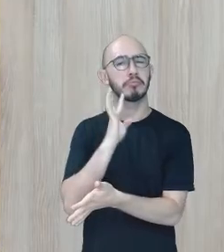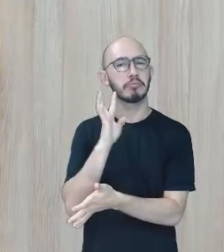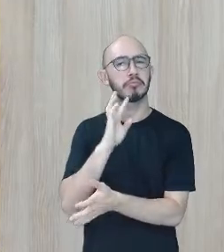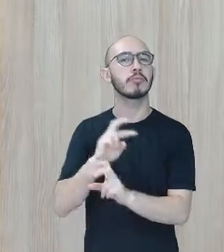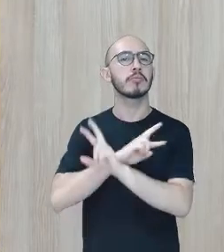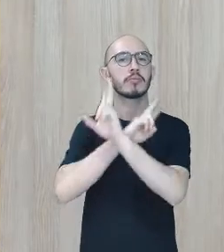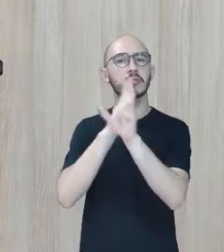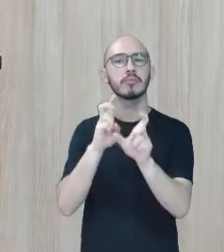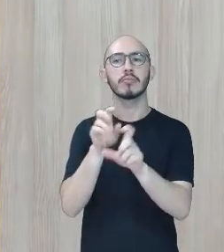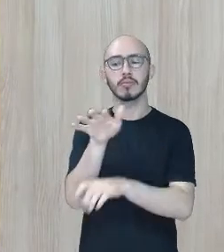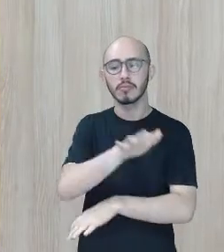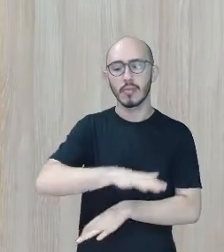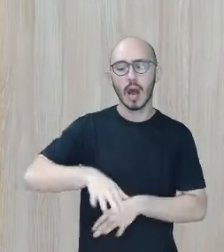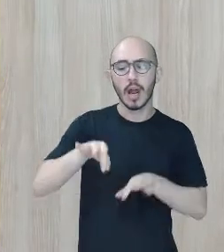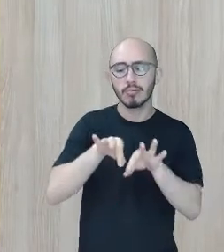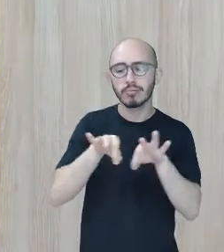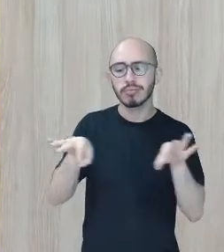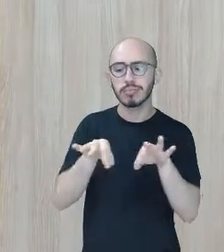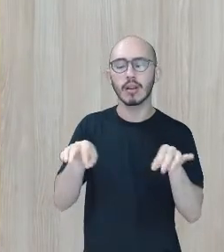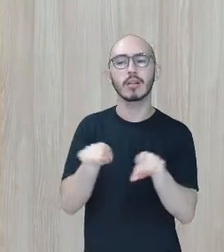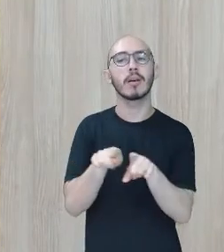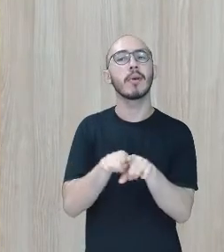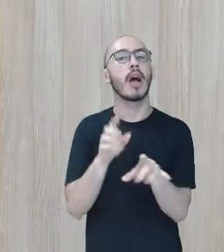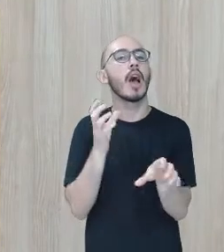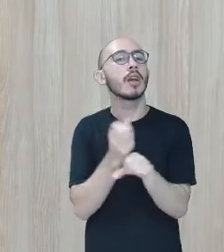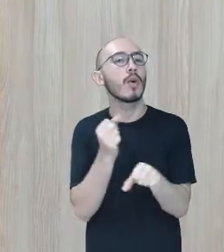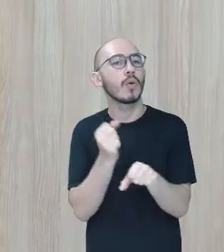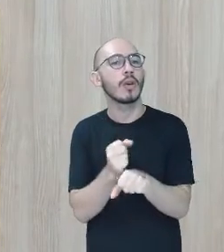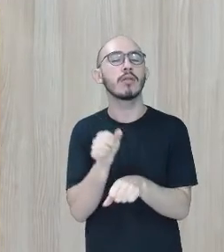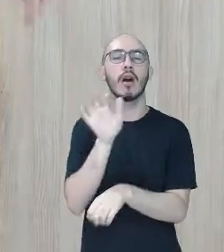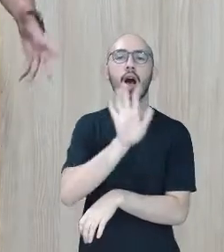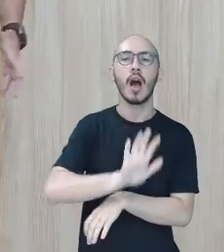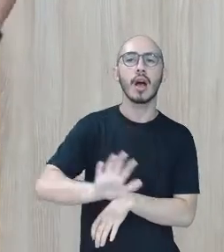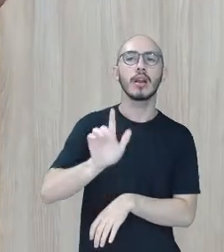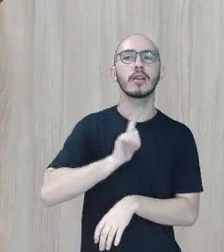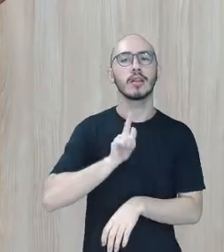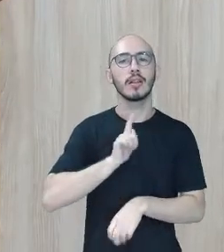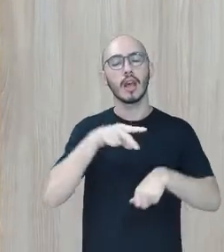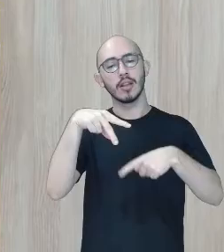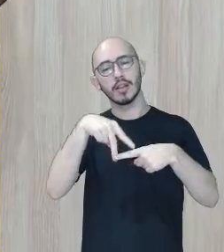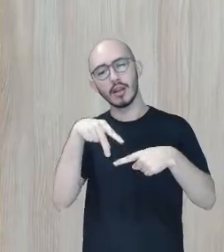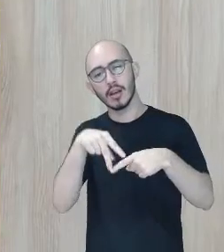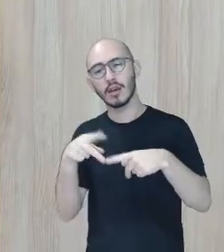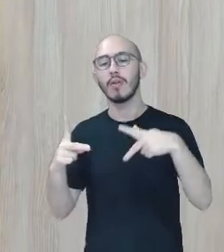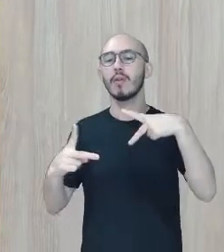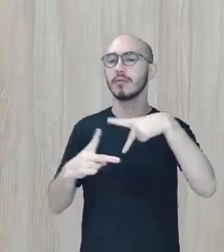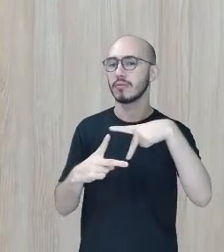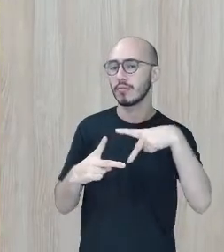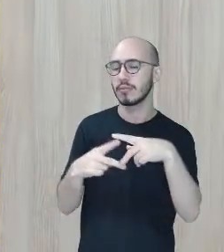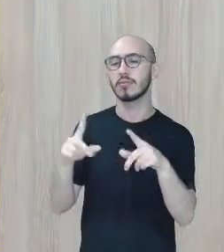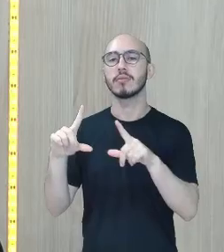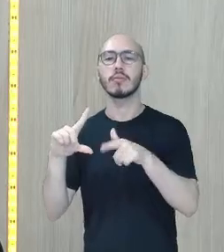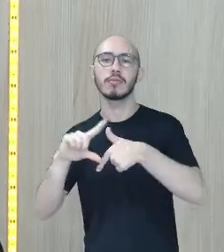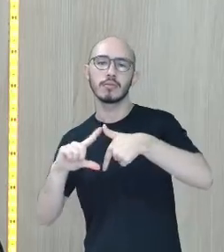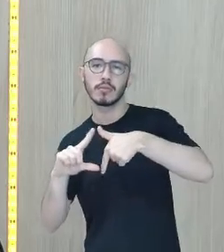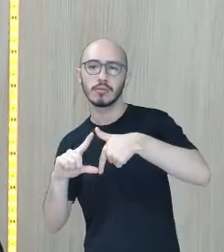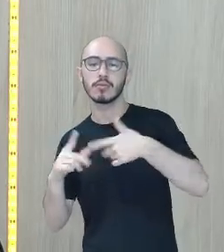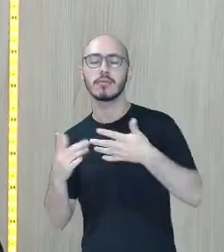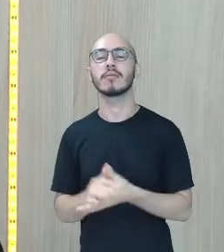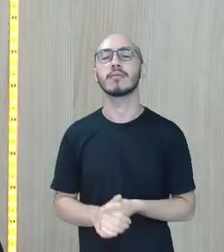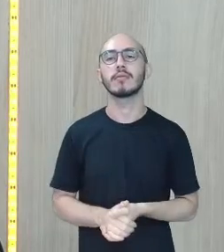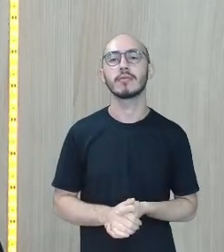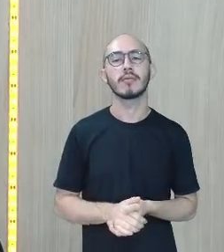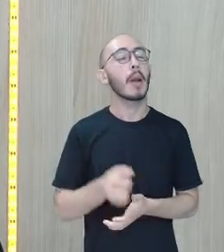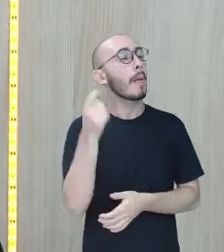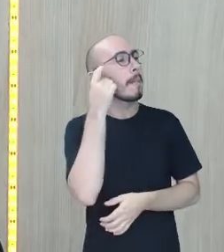sobre unidades de medida de área e calculando aí a área do retângulo, do triângulo e do quadrado. E eu estava até